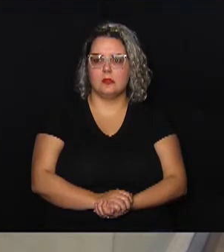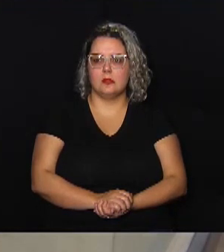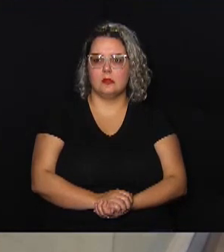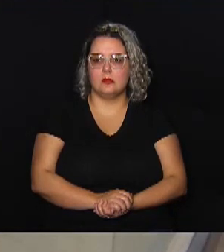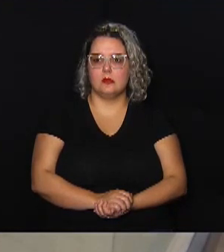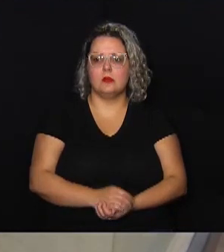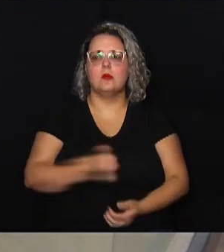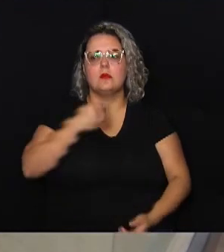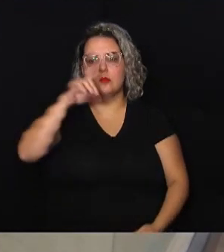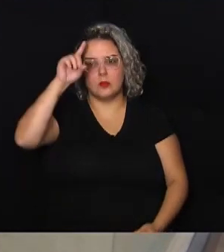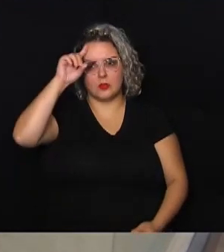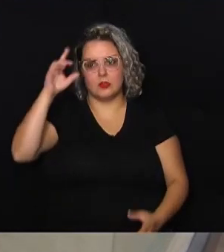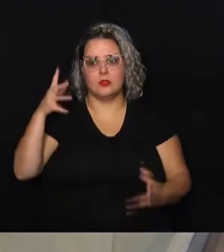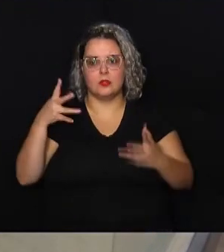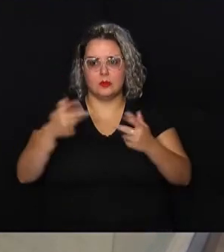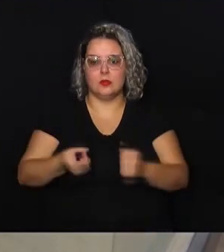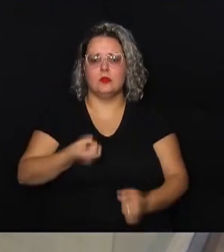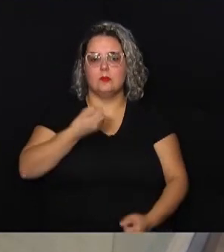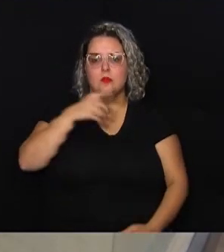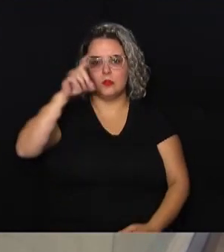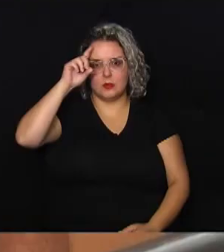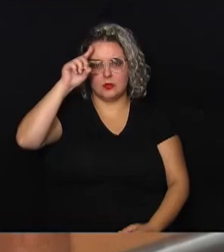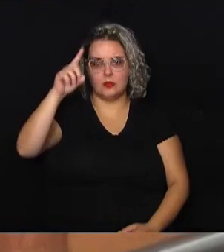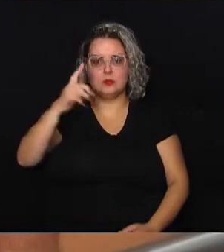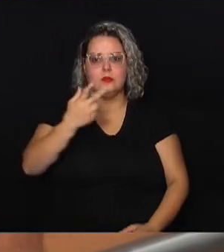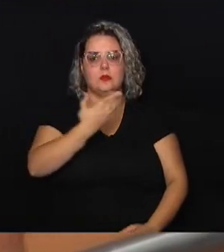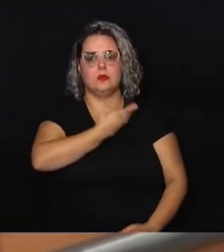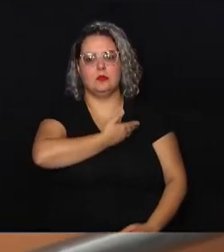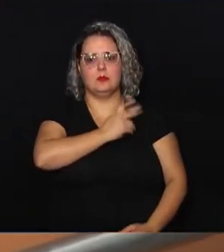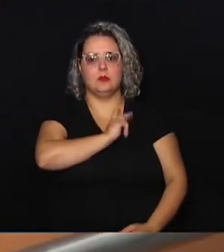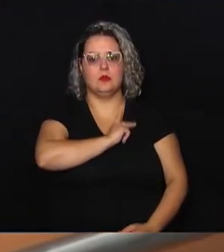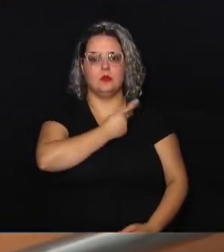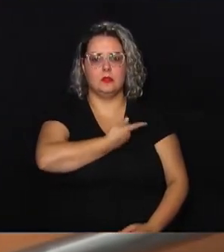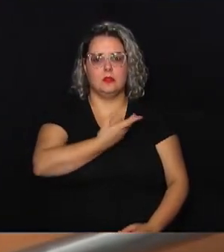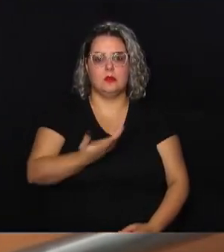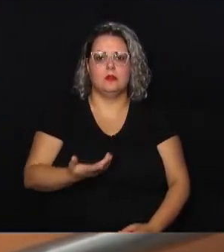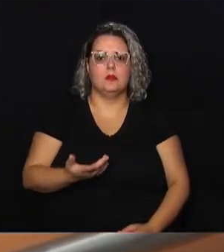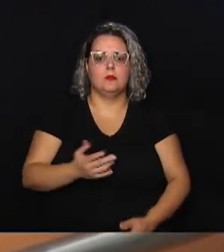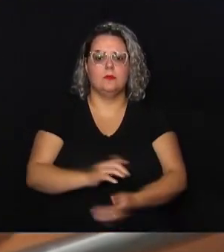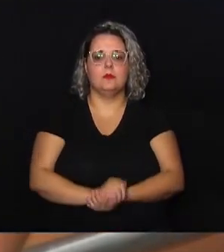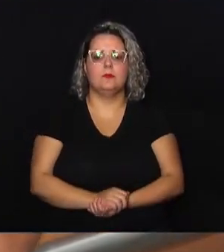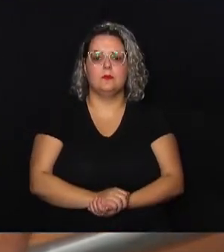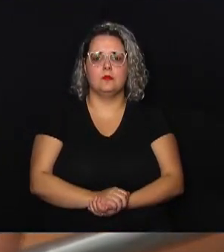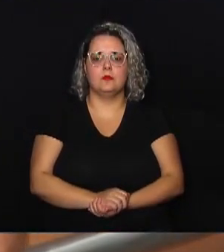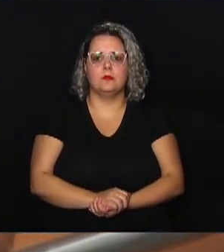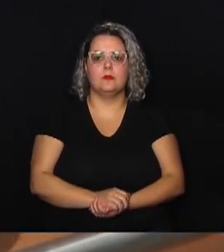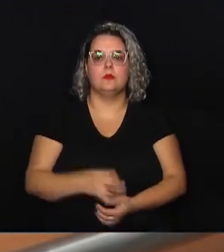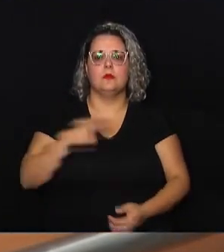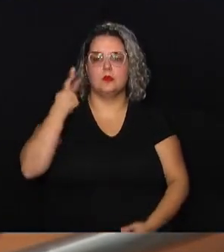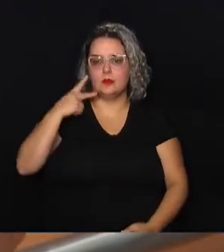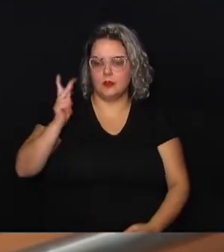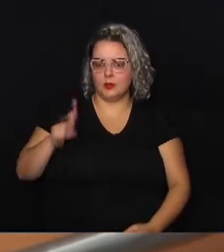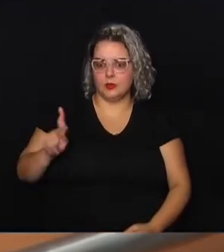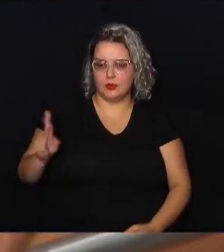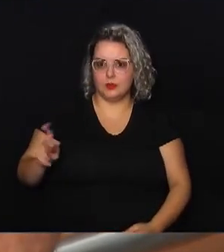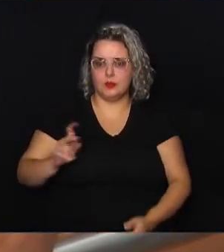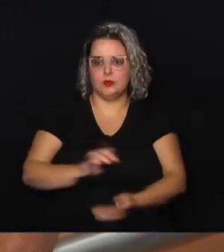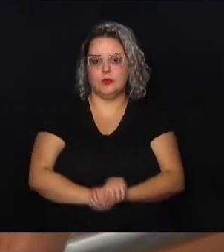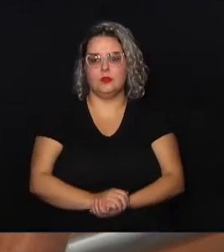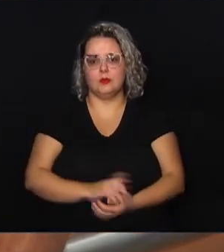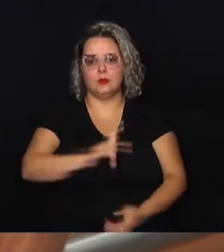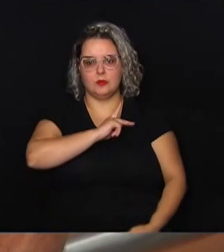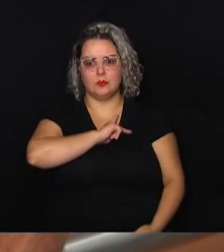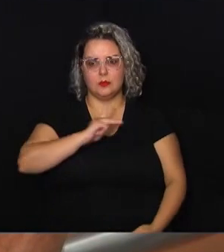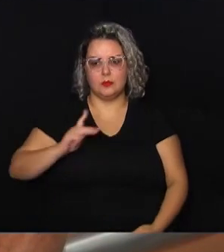Bom dia a todos. Bom dia, Paulo, amigo, vereador Paulo Haddad, professor Alberto,